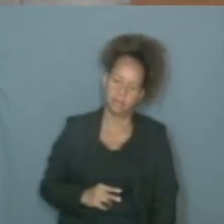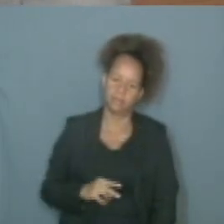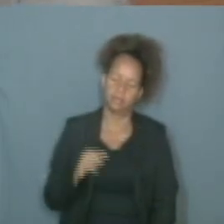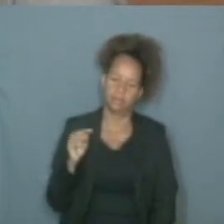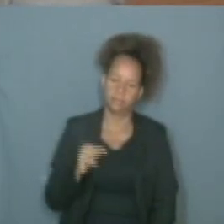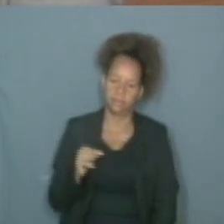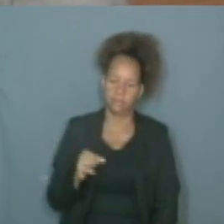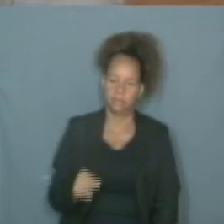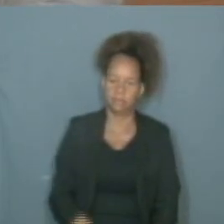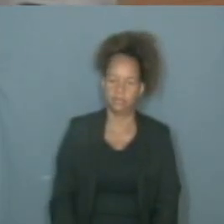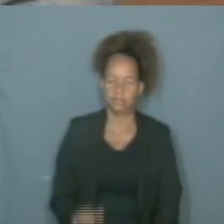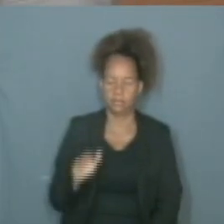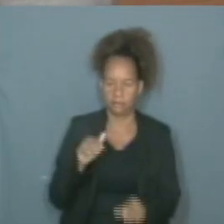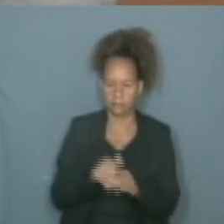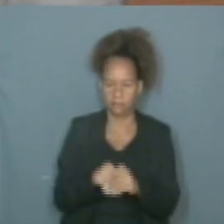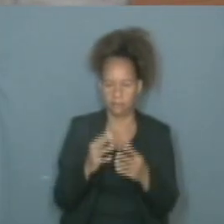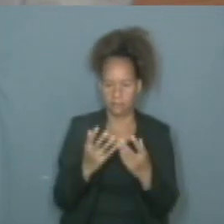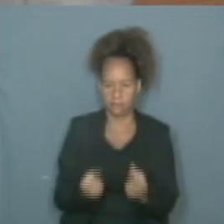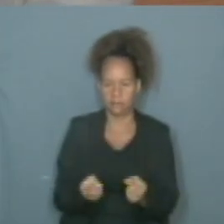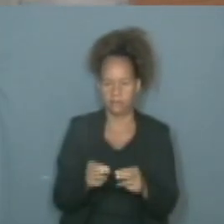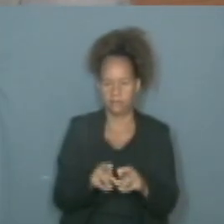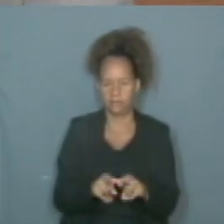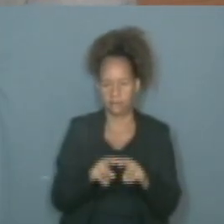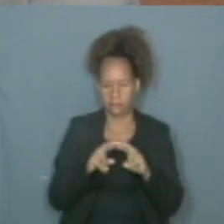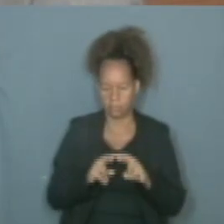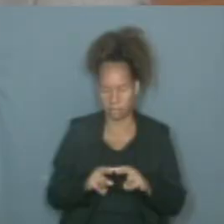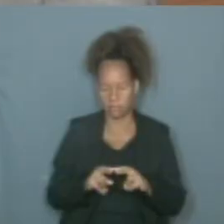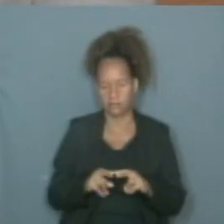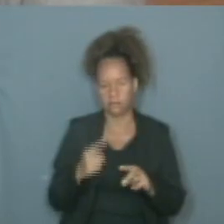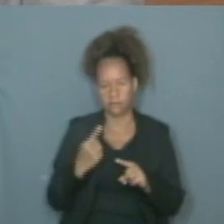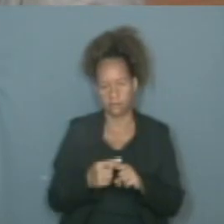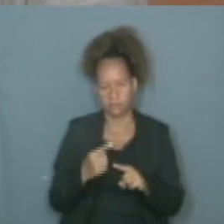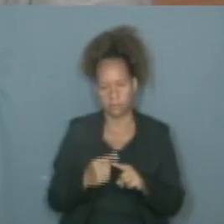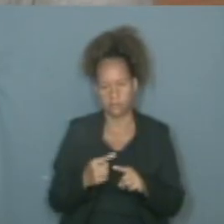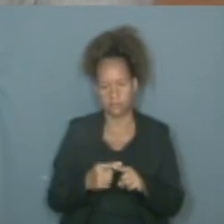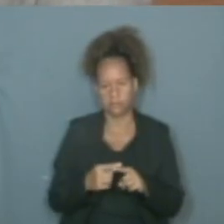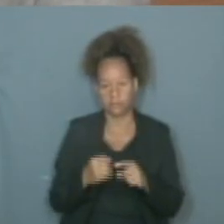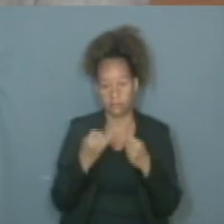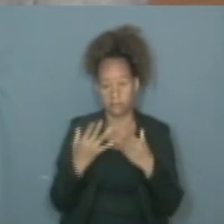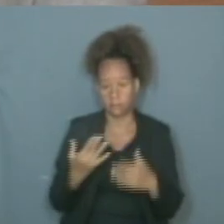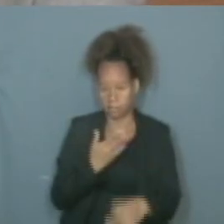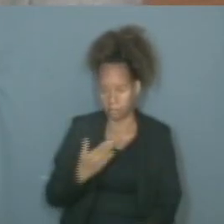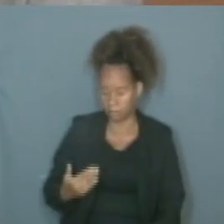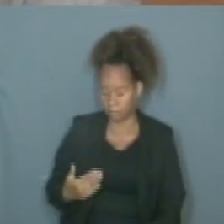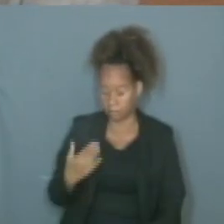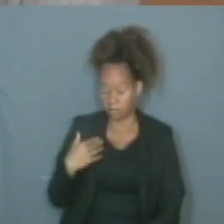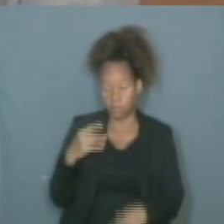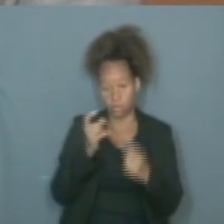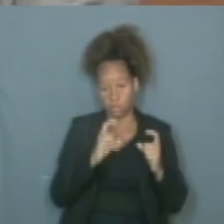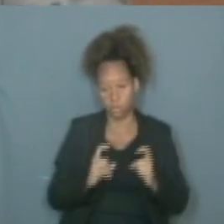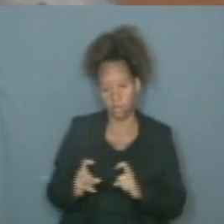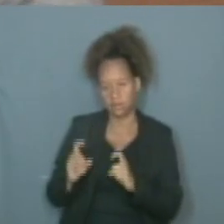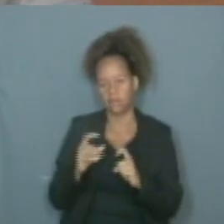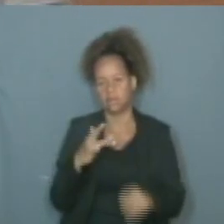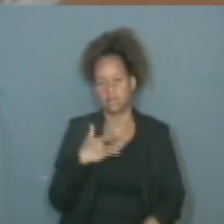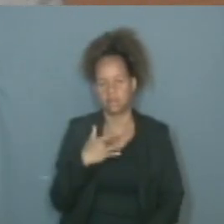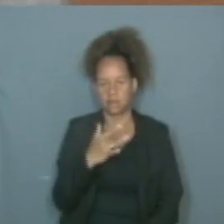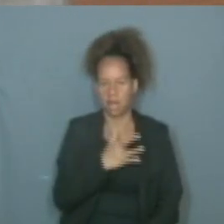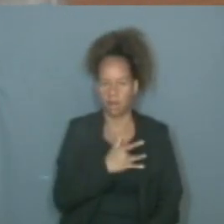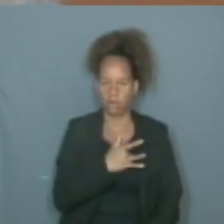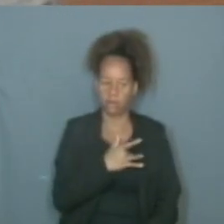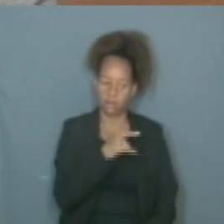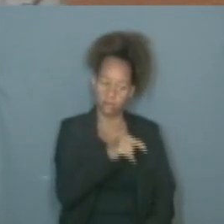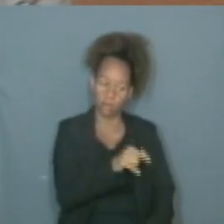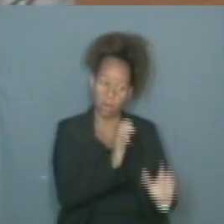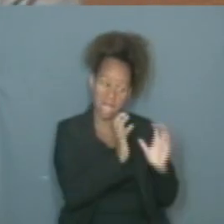vereadoras que votem a favor desses requerimentos, porque a outra audiência pública seria para discutir a saúde do